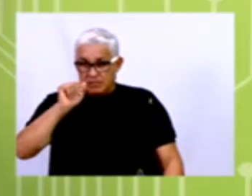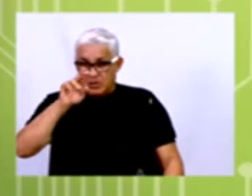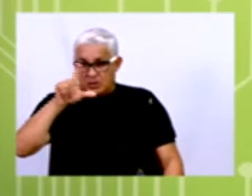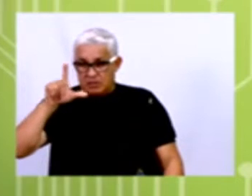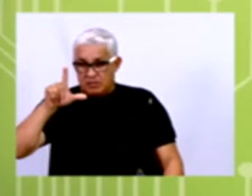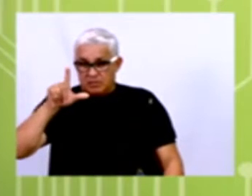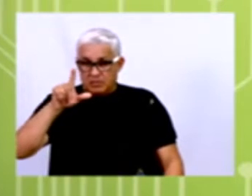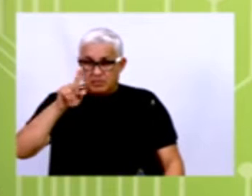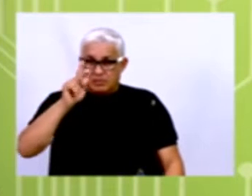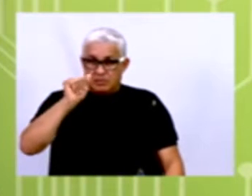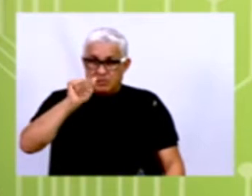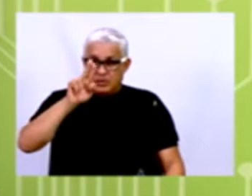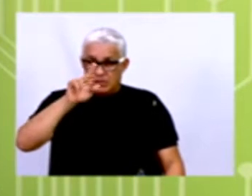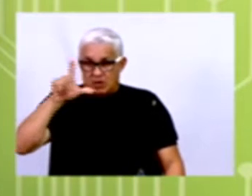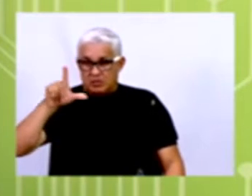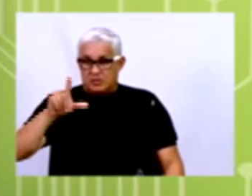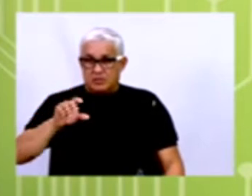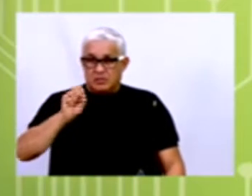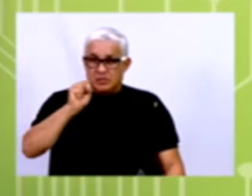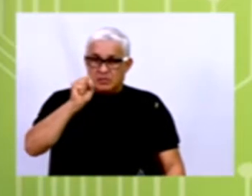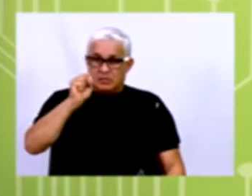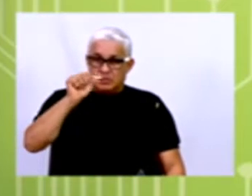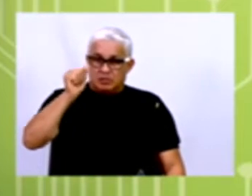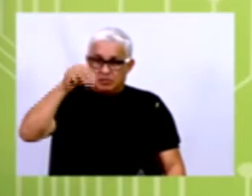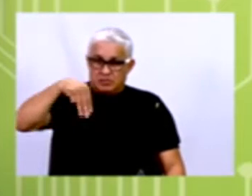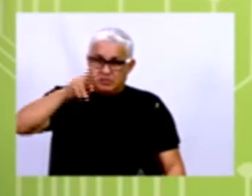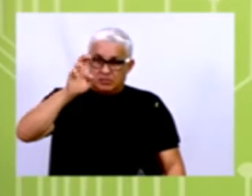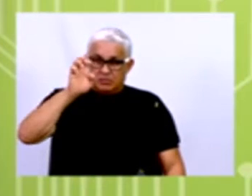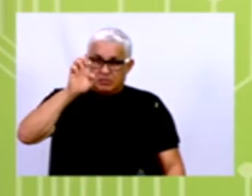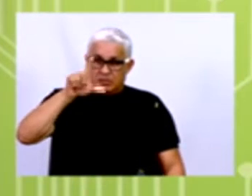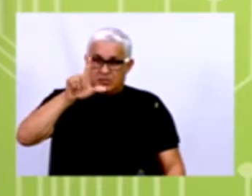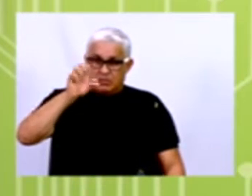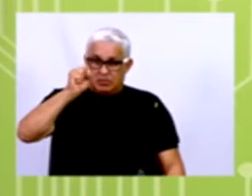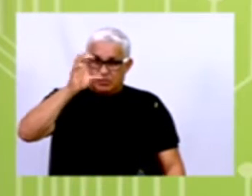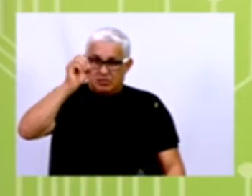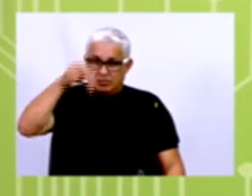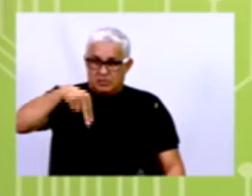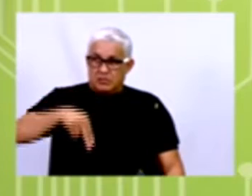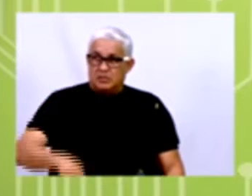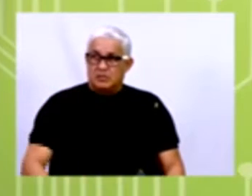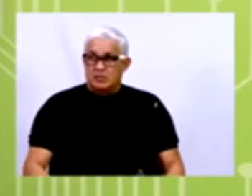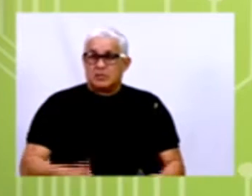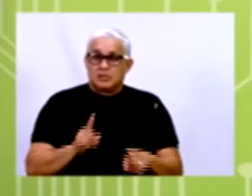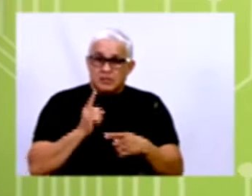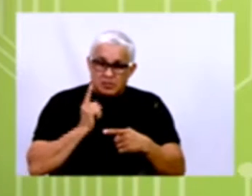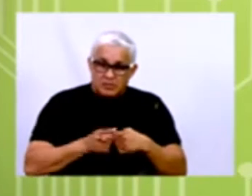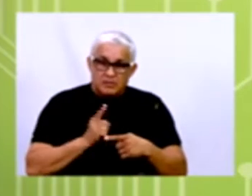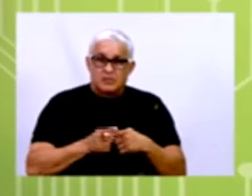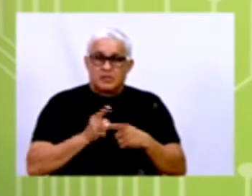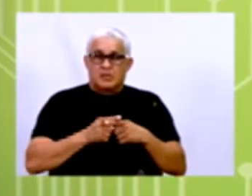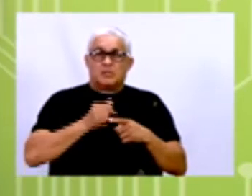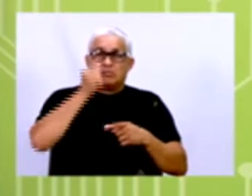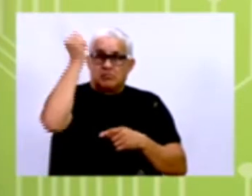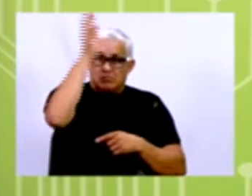Samuelson? Porque ele é o conceito que consta na maioria dos manuais de economia brasileiros e mundiais. Então, quando você